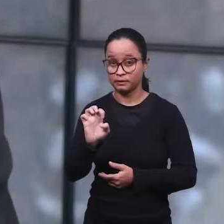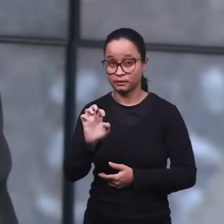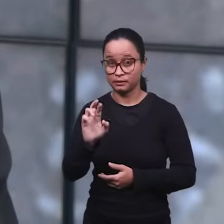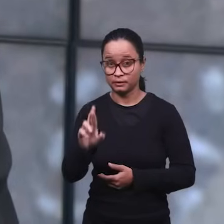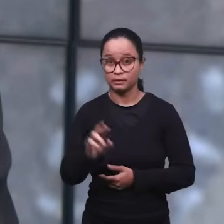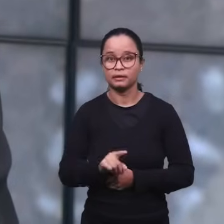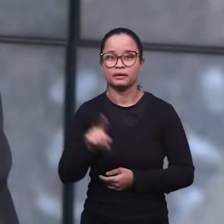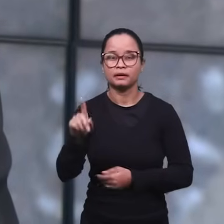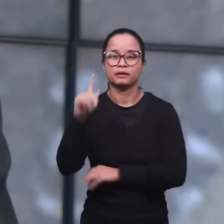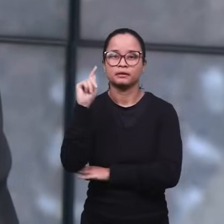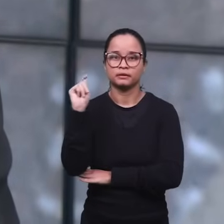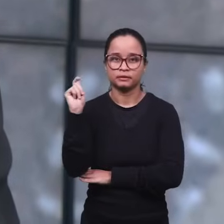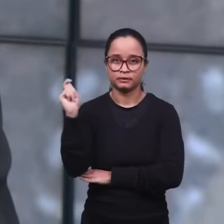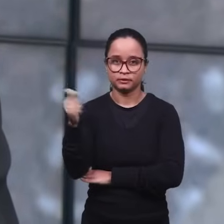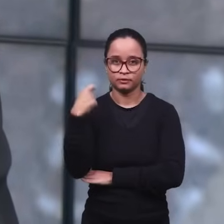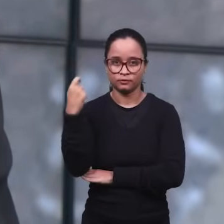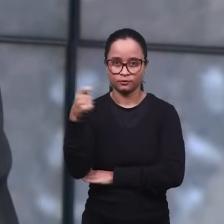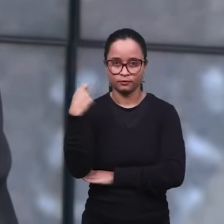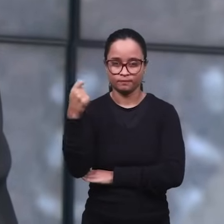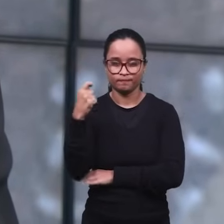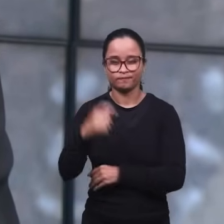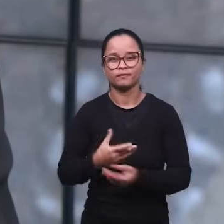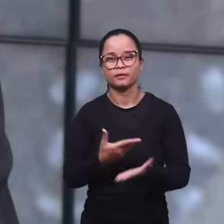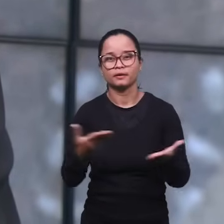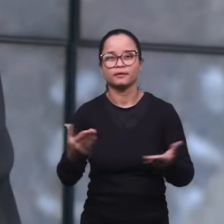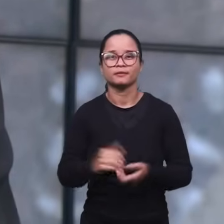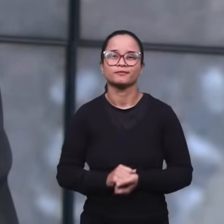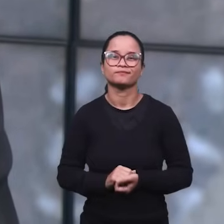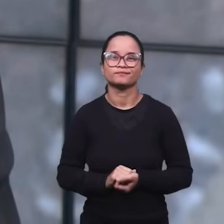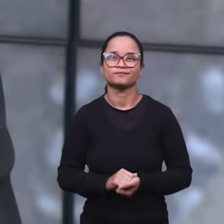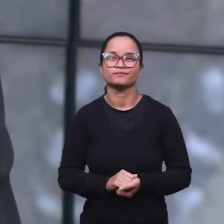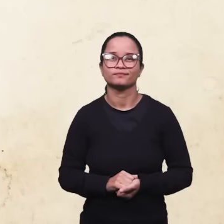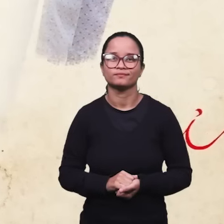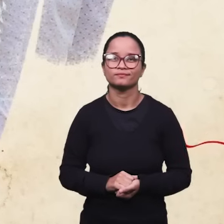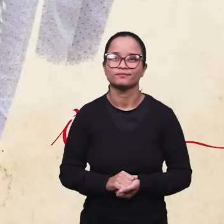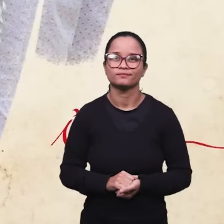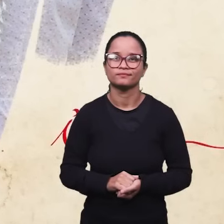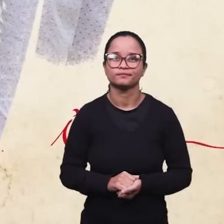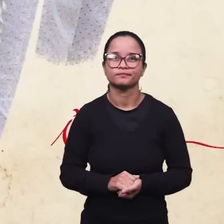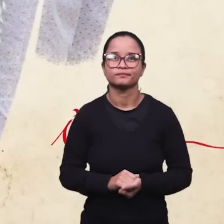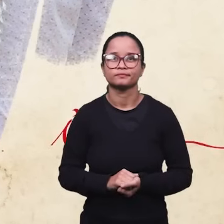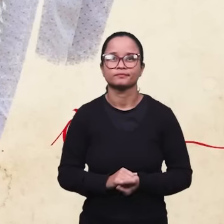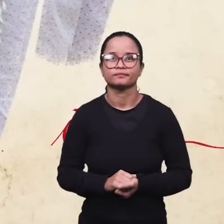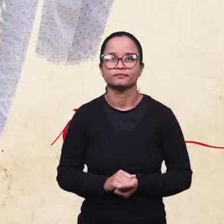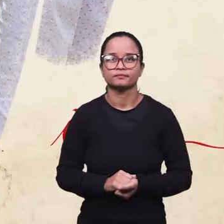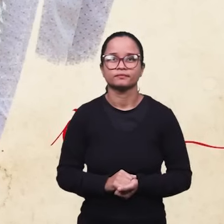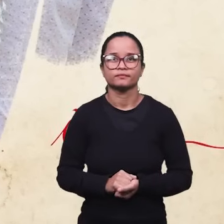é de Santa Maria, no Rio Grande do Sul. Então, fala, jovem.